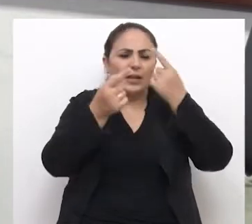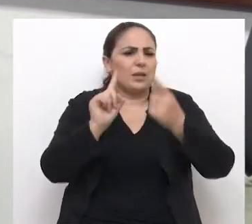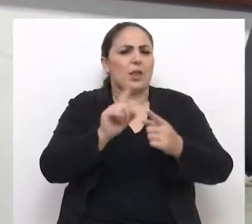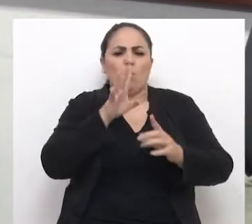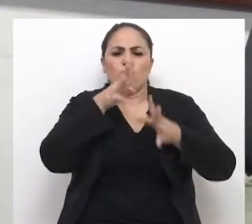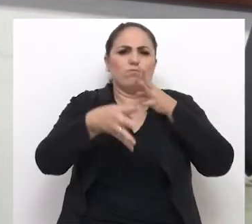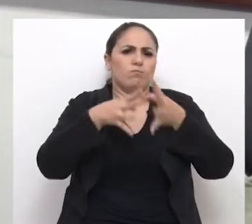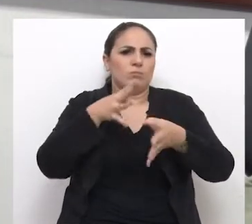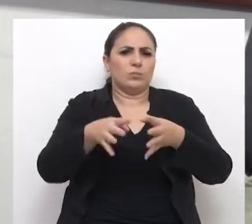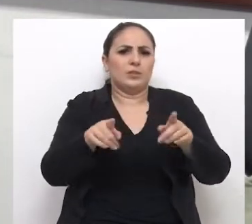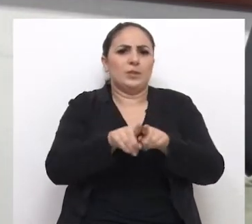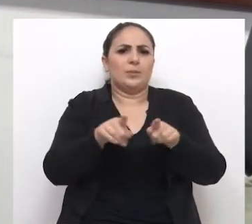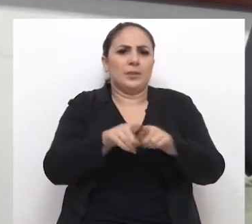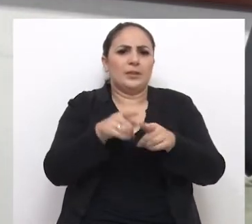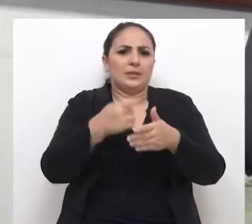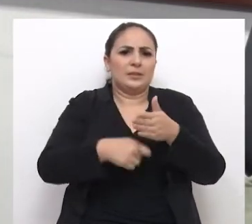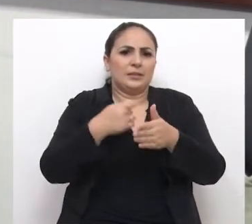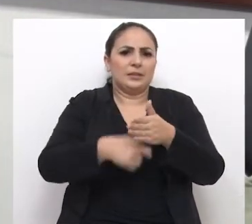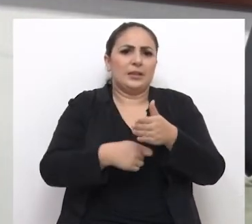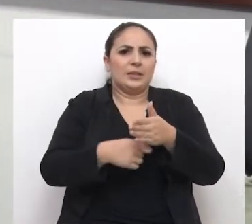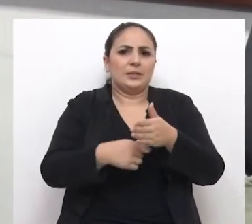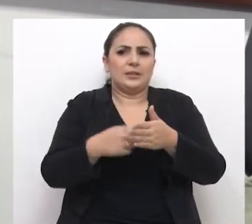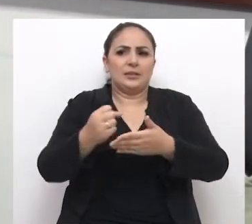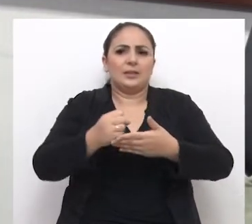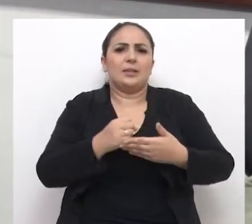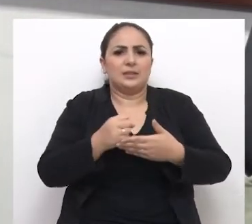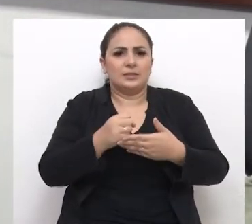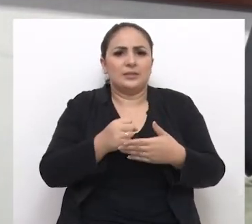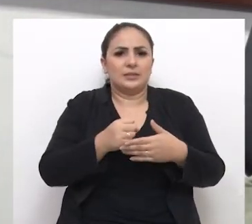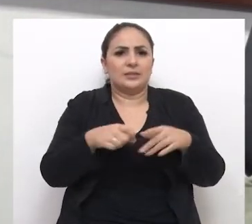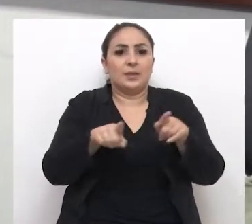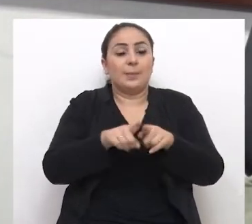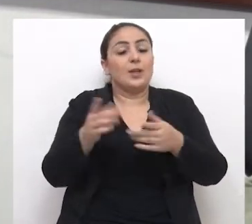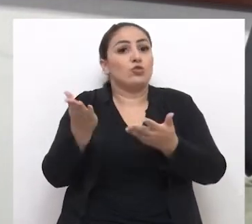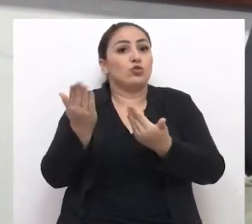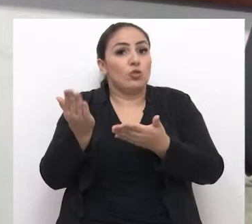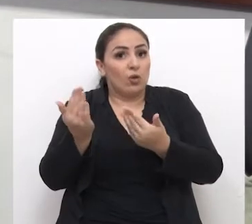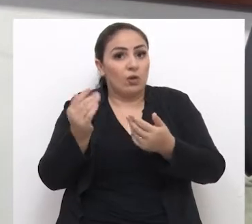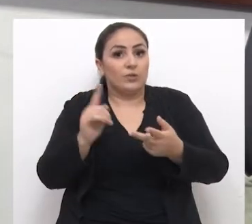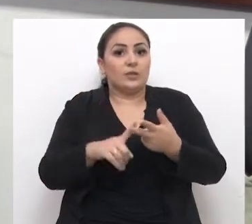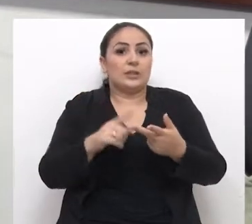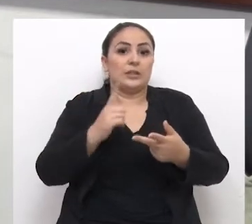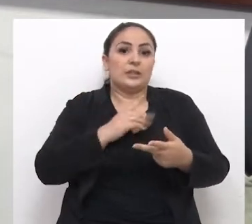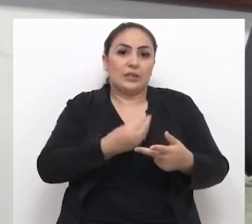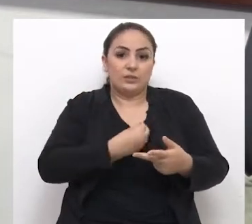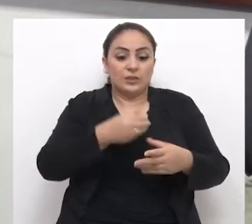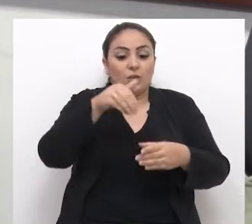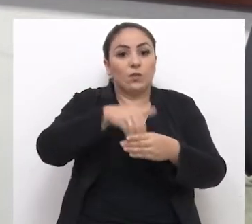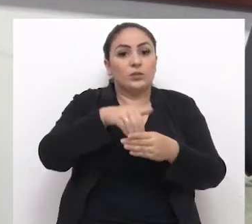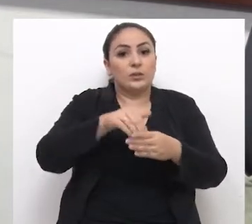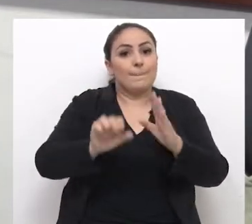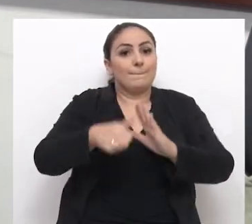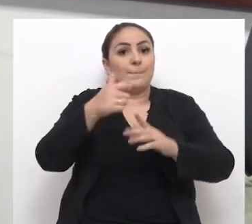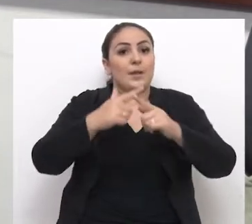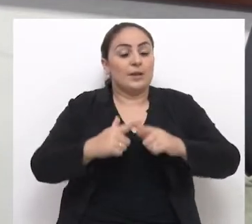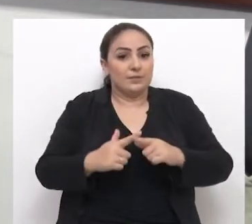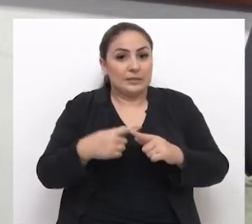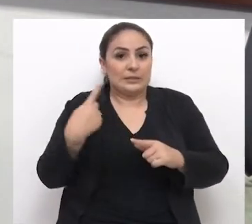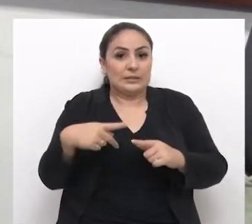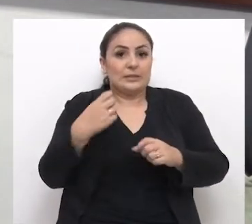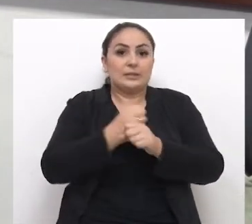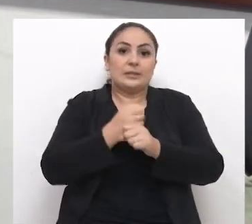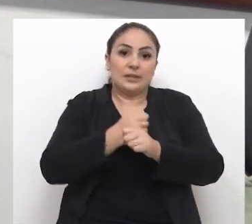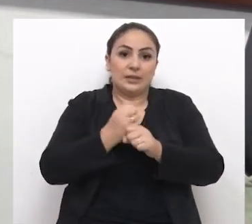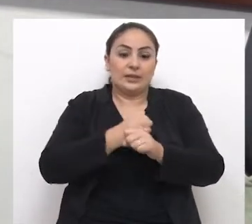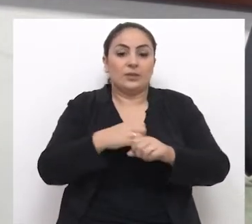e não de ofensas, que se procure trazer para o eleitor, principalmente o eleitor jovem, que está votando pela primeira